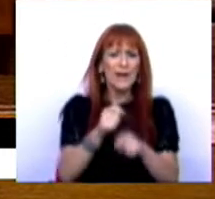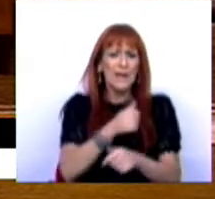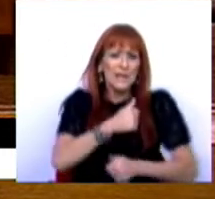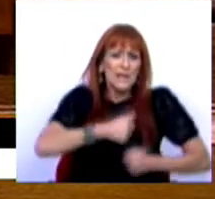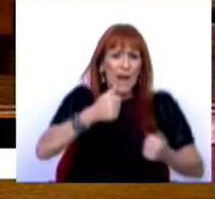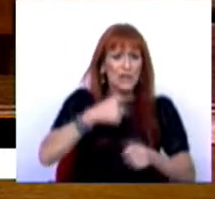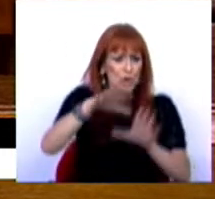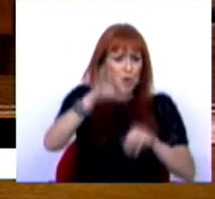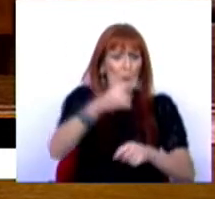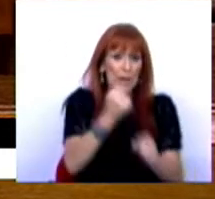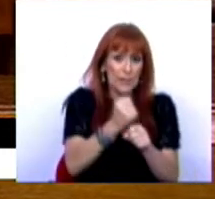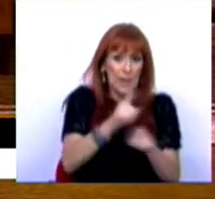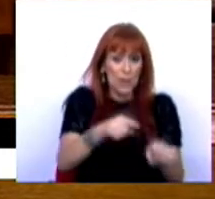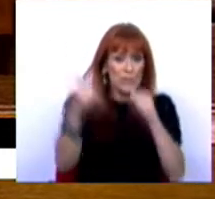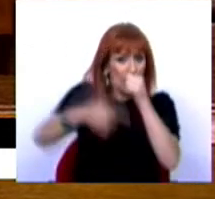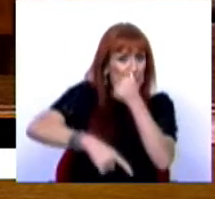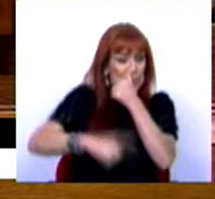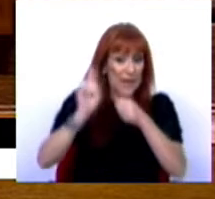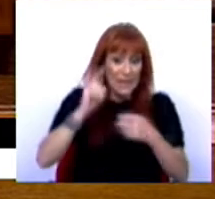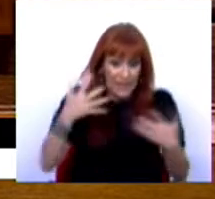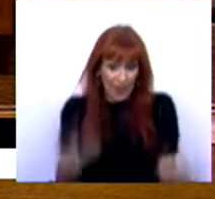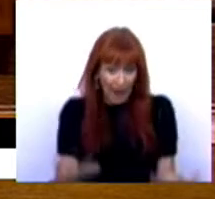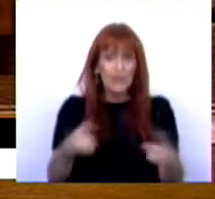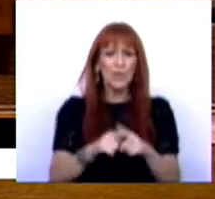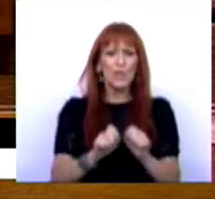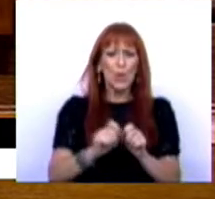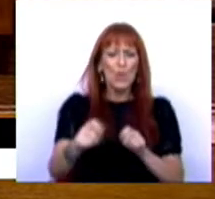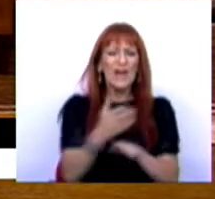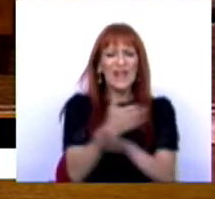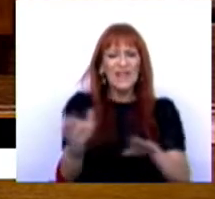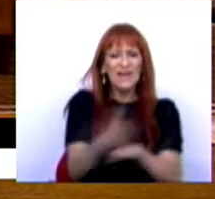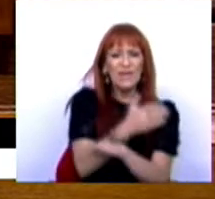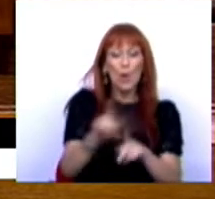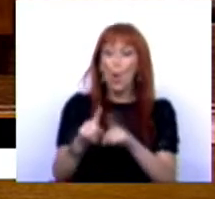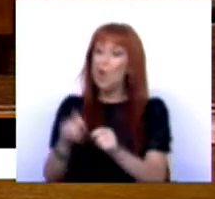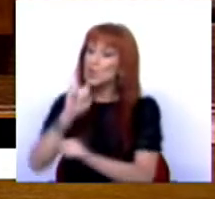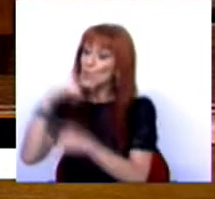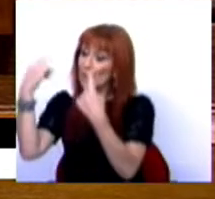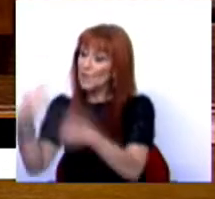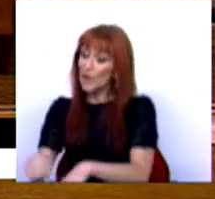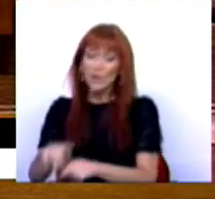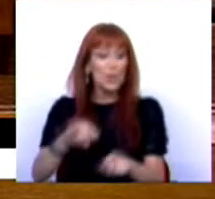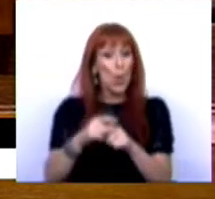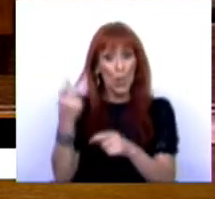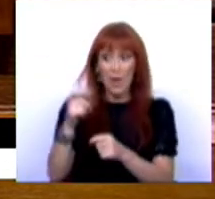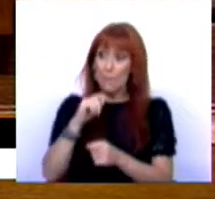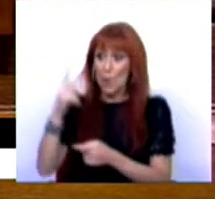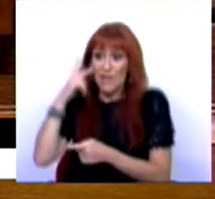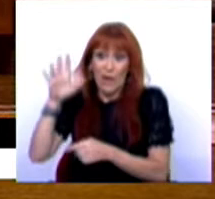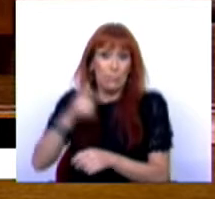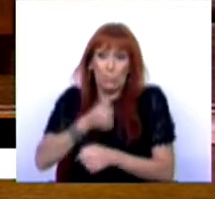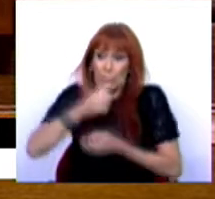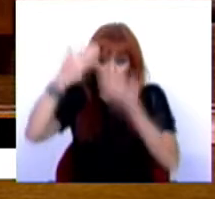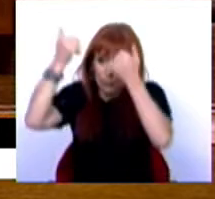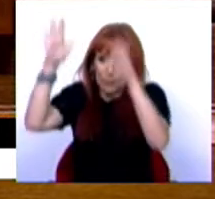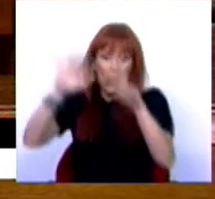onde trabalham, impondo-se à data uma linha que divide aqueles que têm possibilidades ou dinheiro para viverem onde querem